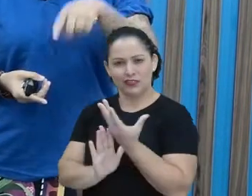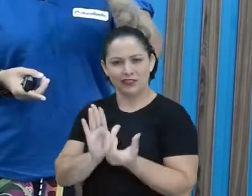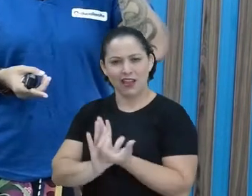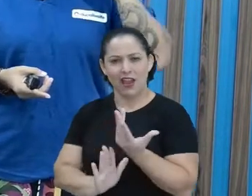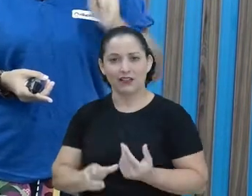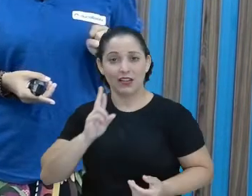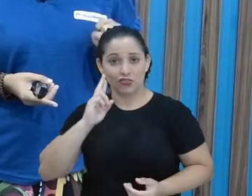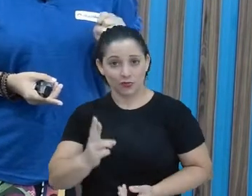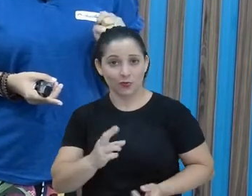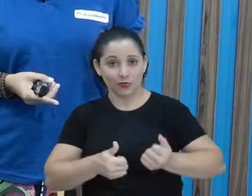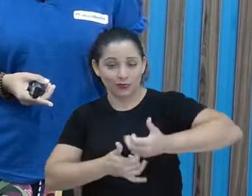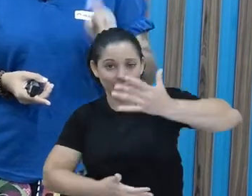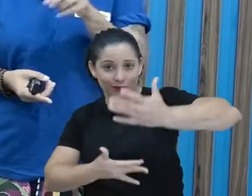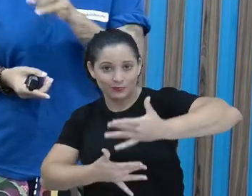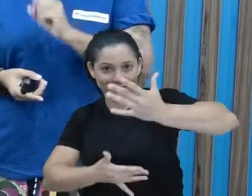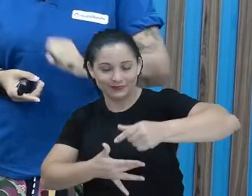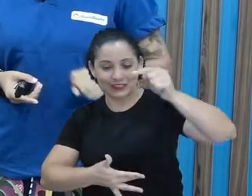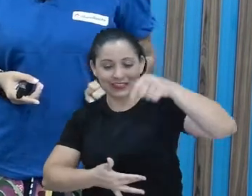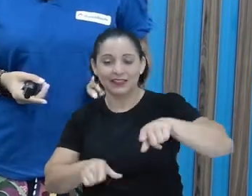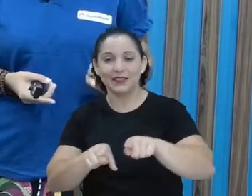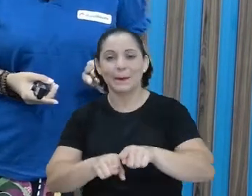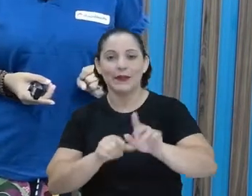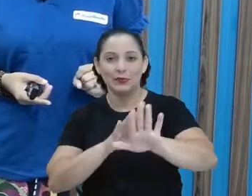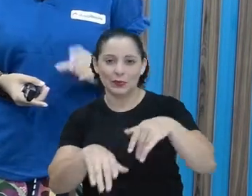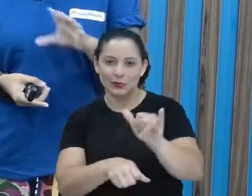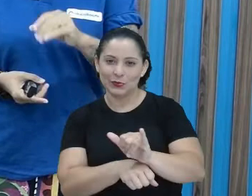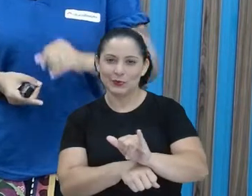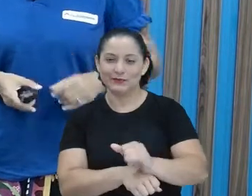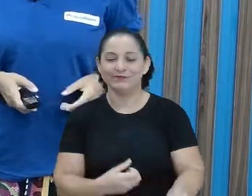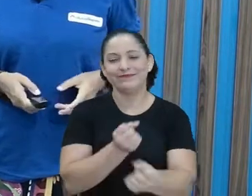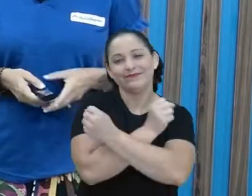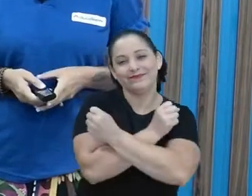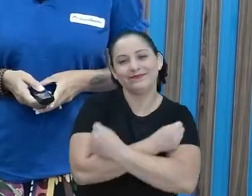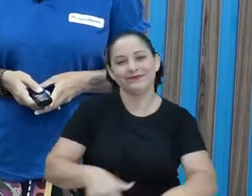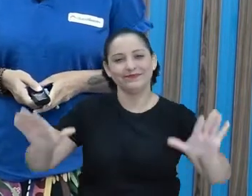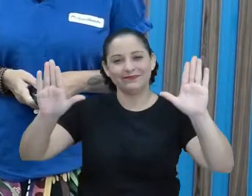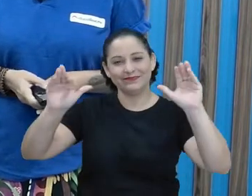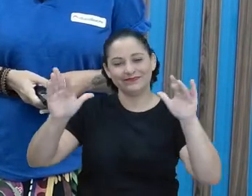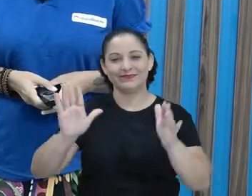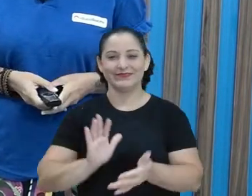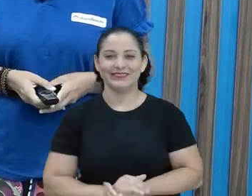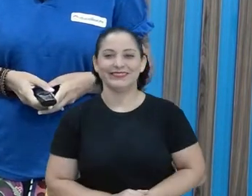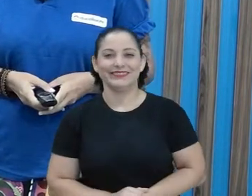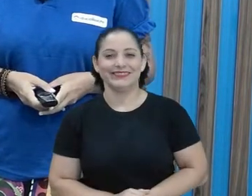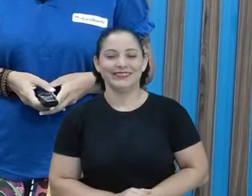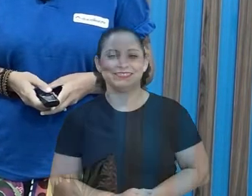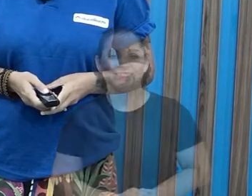responder aqui no nosso canal do YouTube, que eu vou gostar bastante de responder. Um abraço, até a próxima semana.